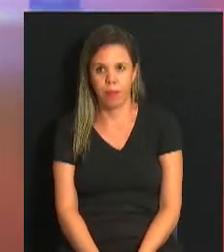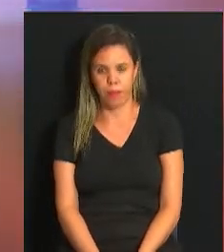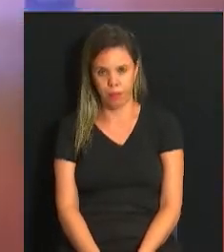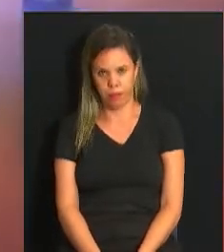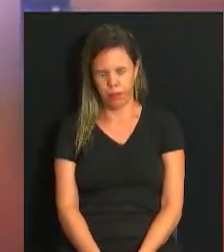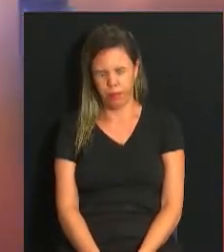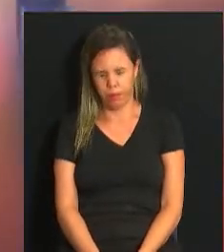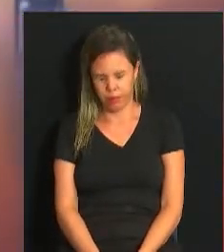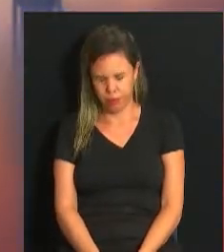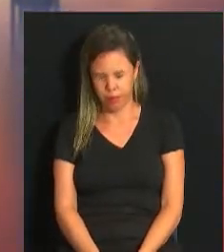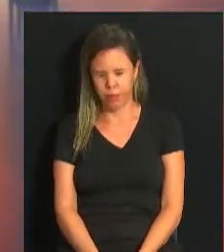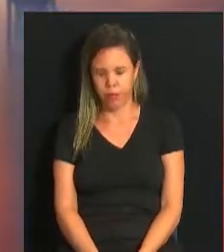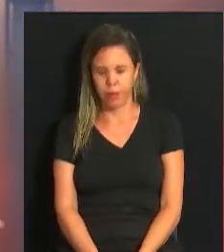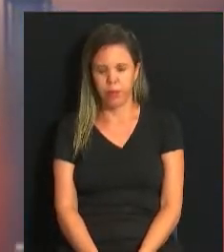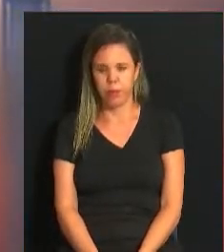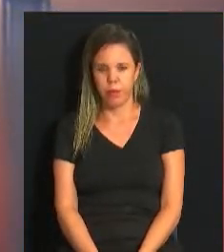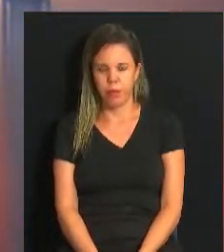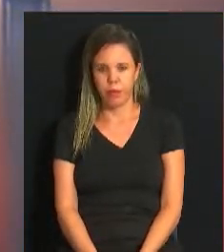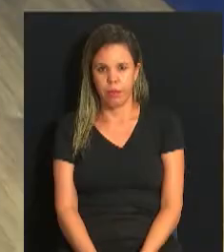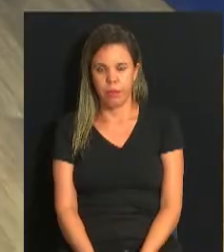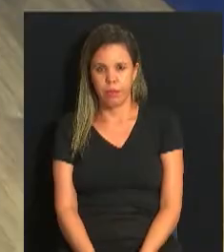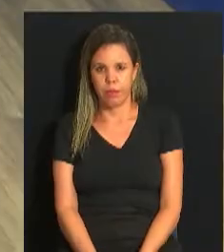o produtor